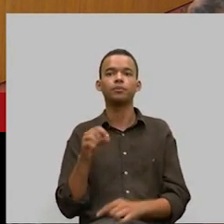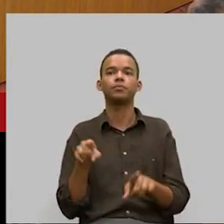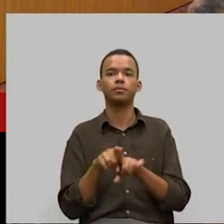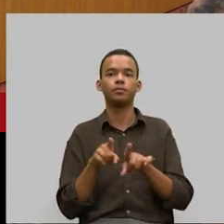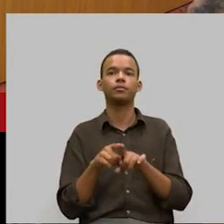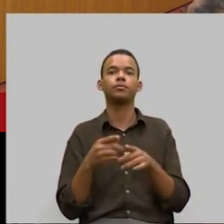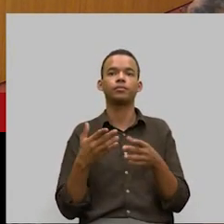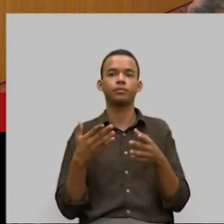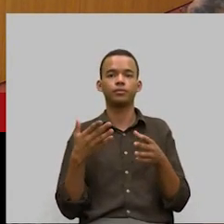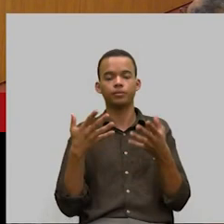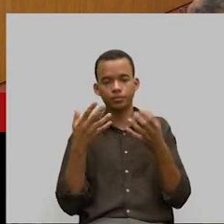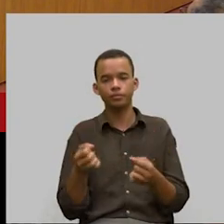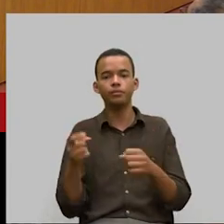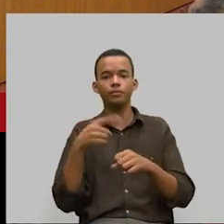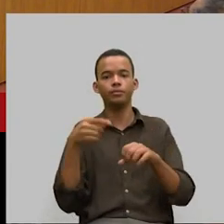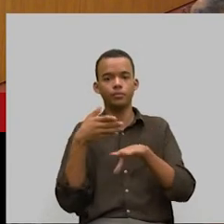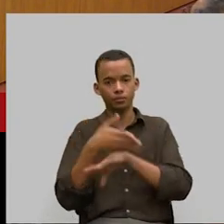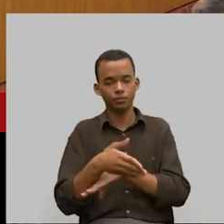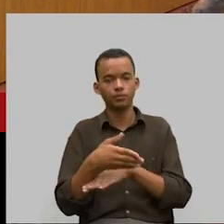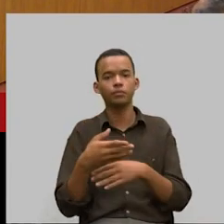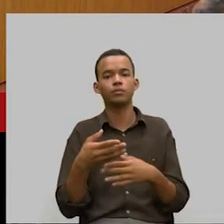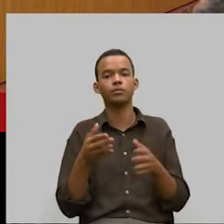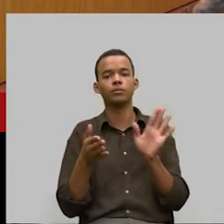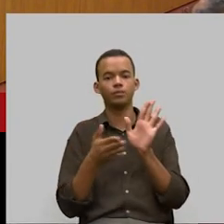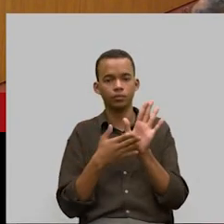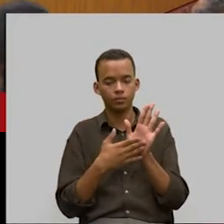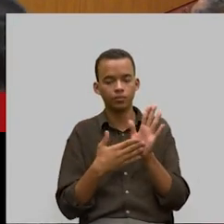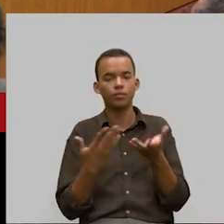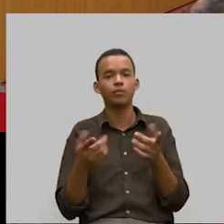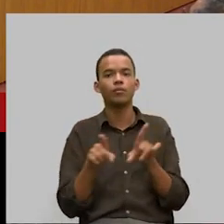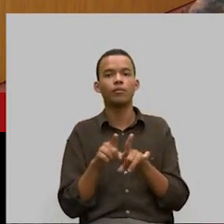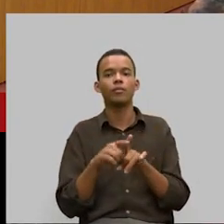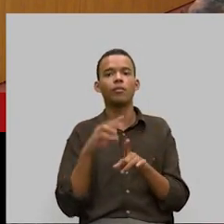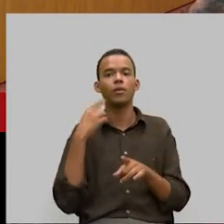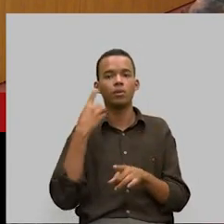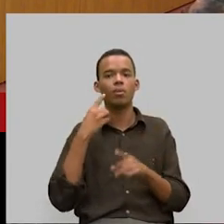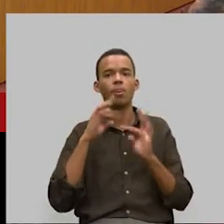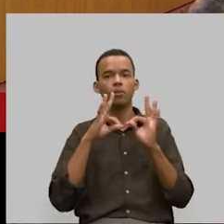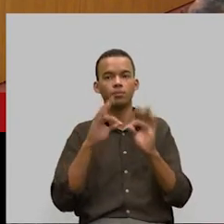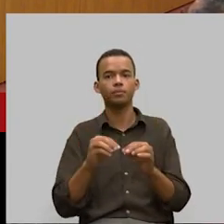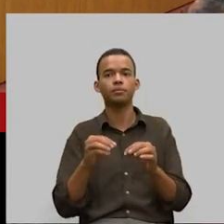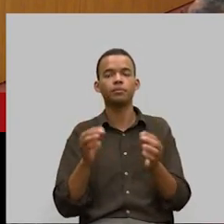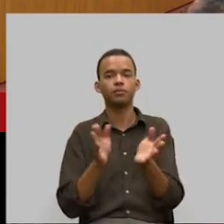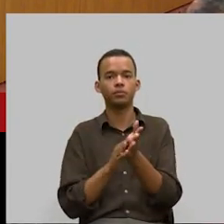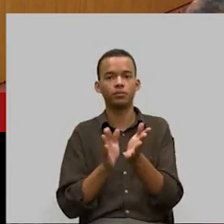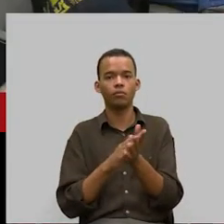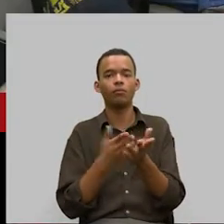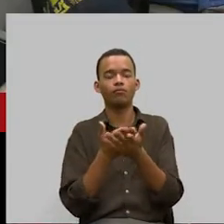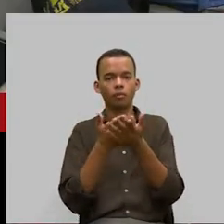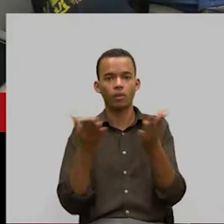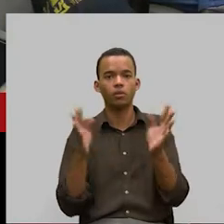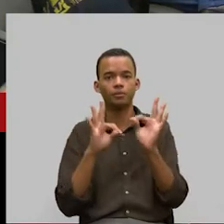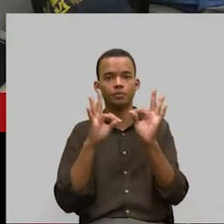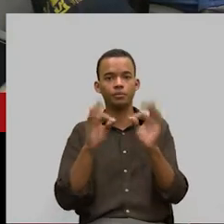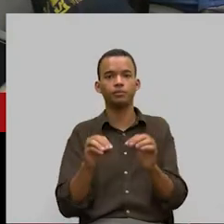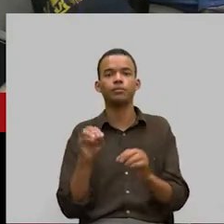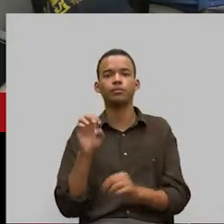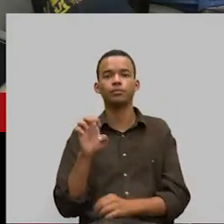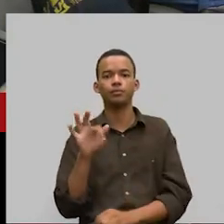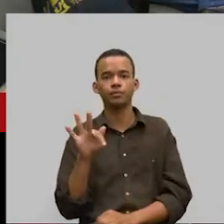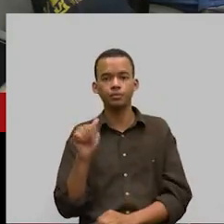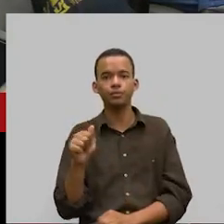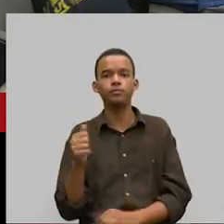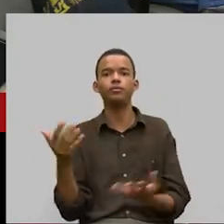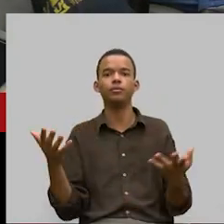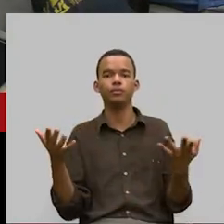pedido aqui para todos nós a todos os deputados parabenizar a todas as pessoas das efas que estão